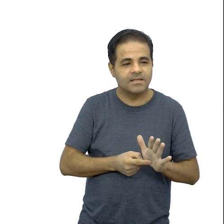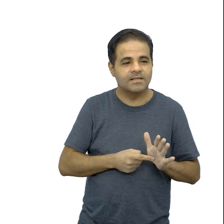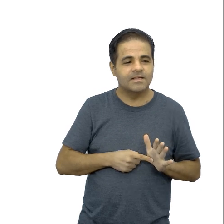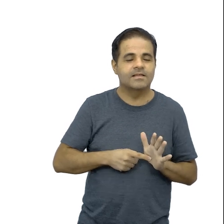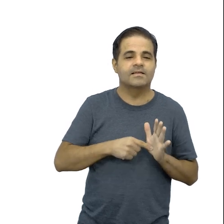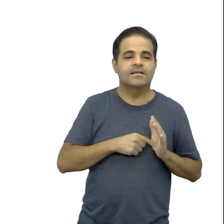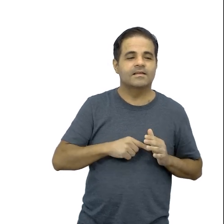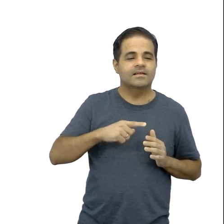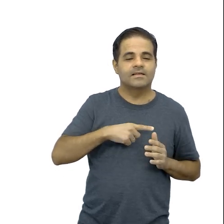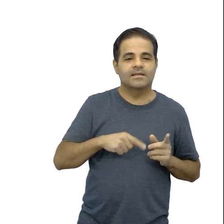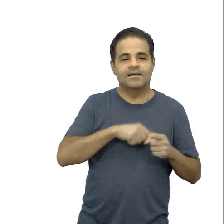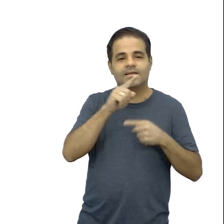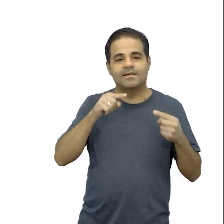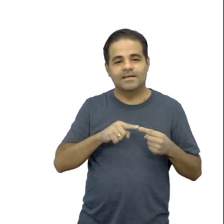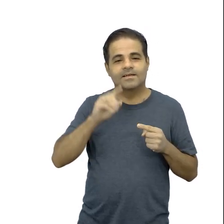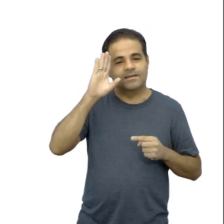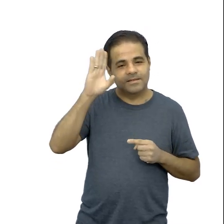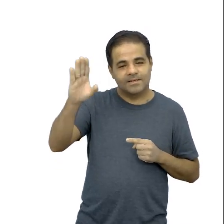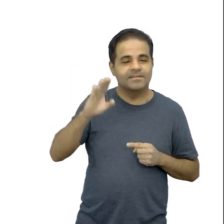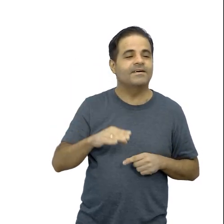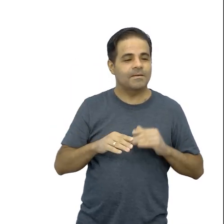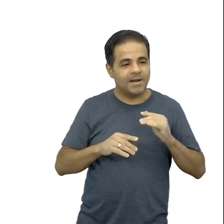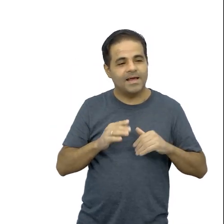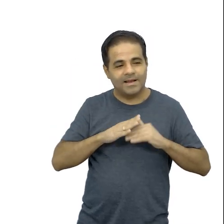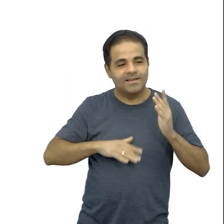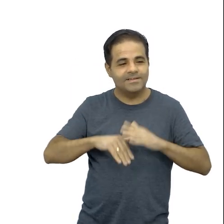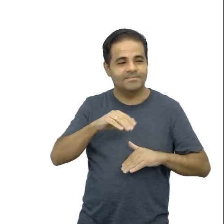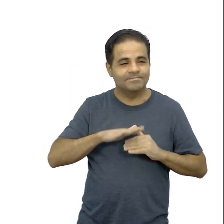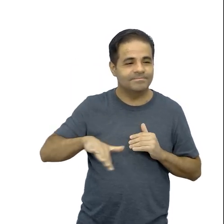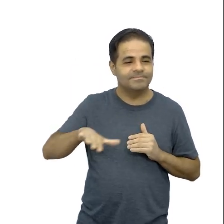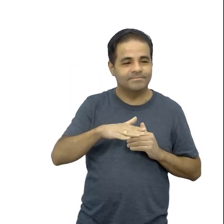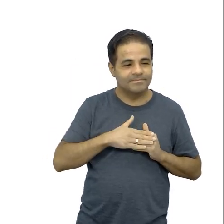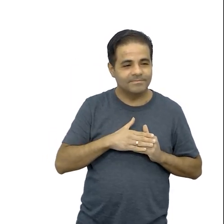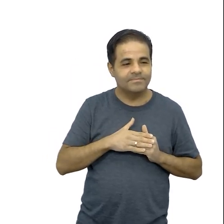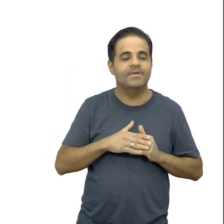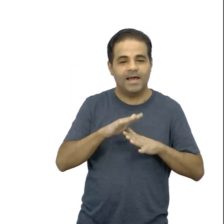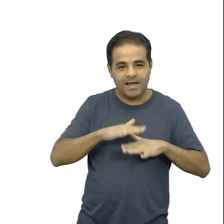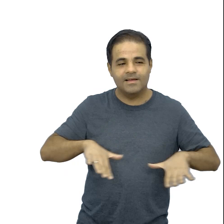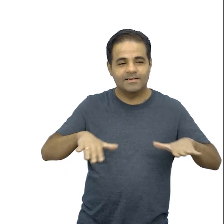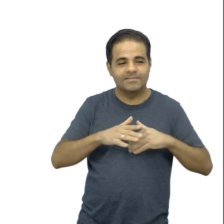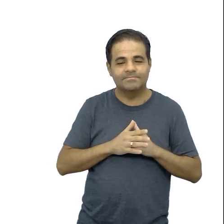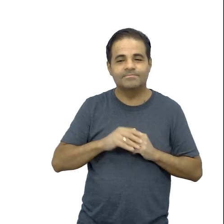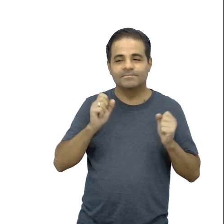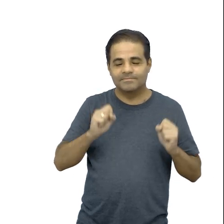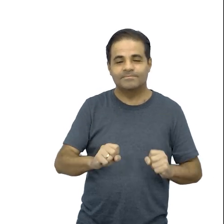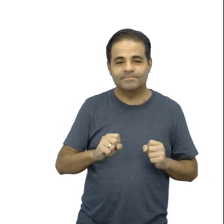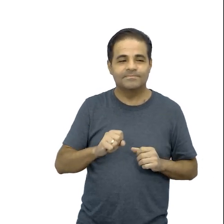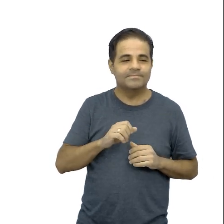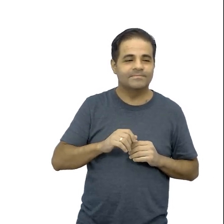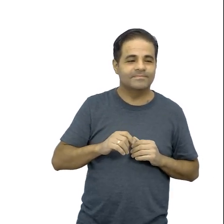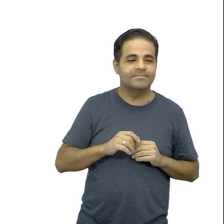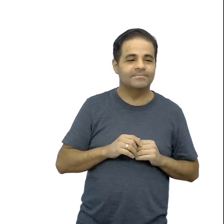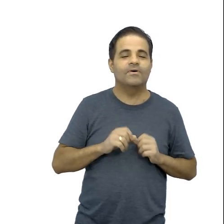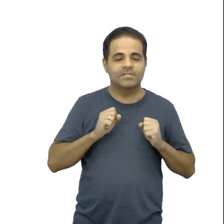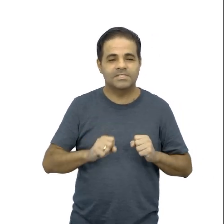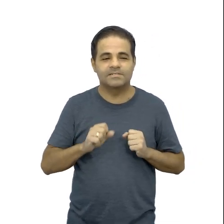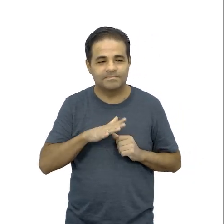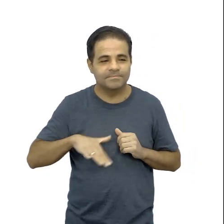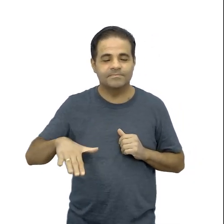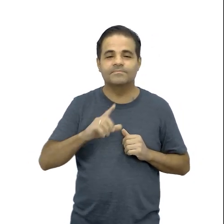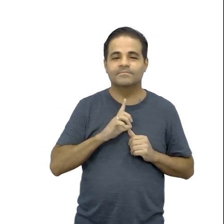3 objetivos principais, por assim dizer, vamos chamá-los assim, nós criamos aí 3 momentos na nossa agenda dos